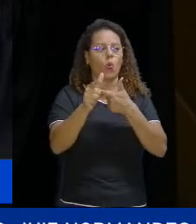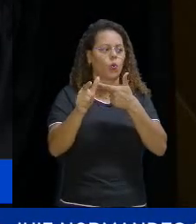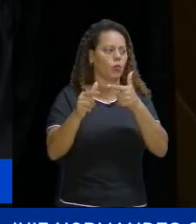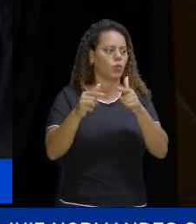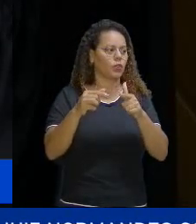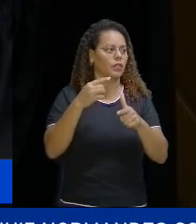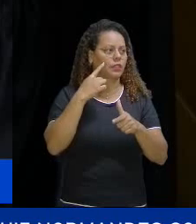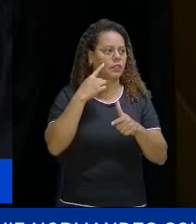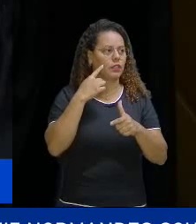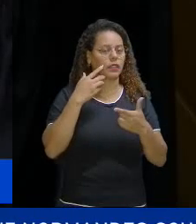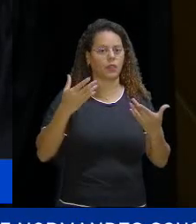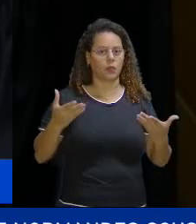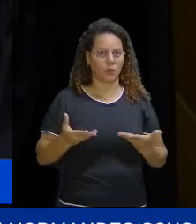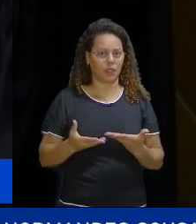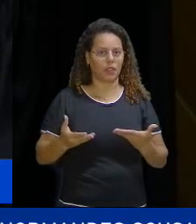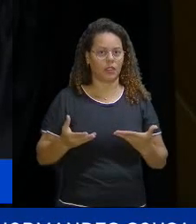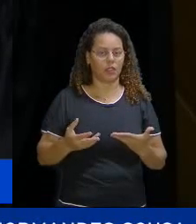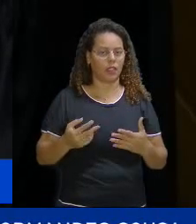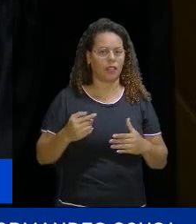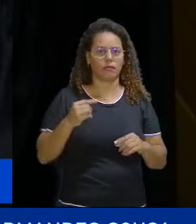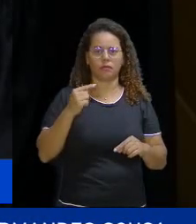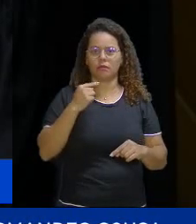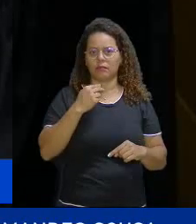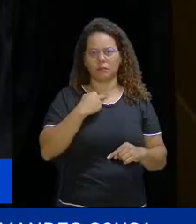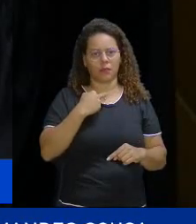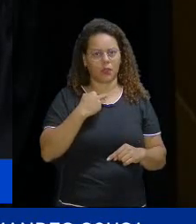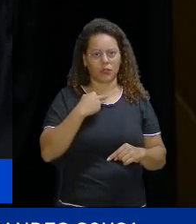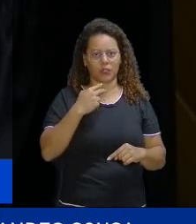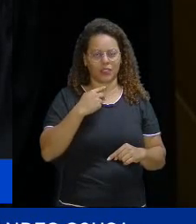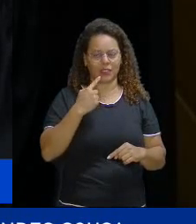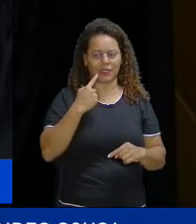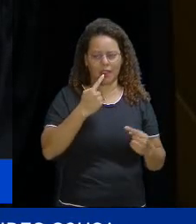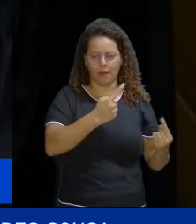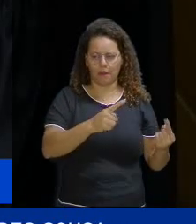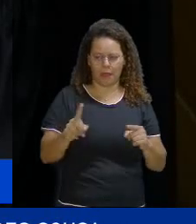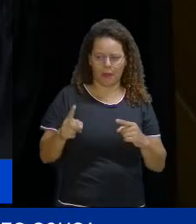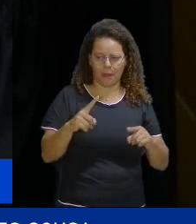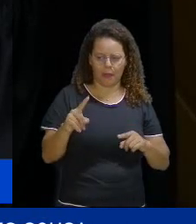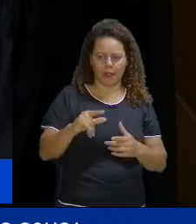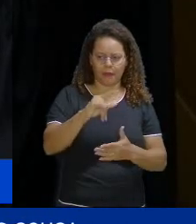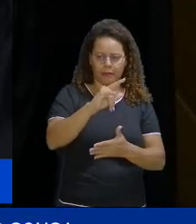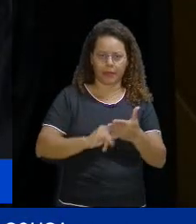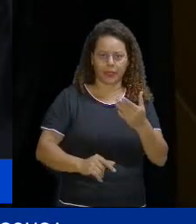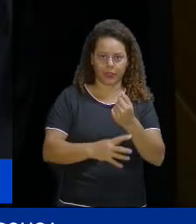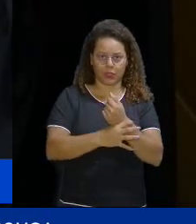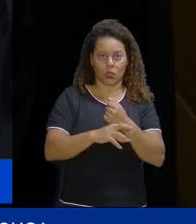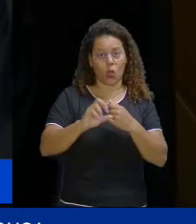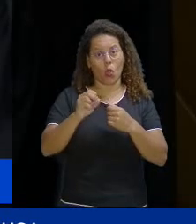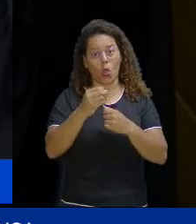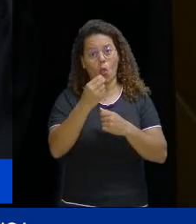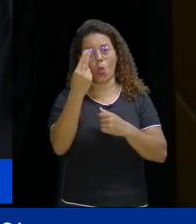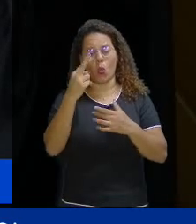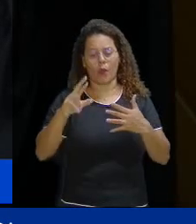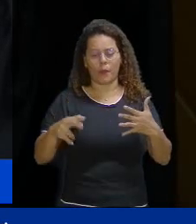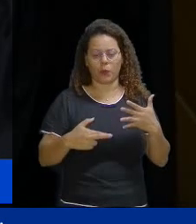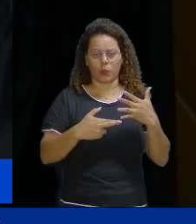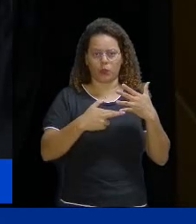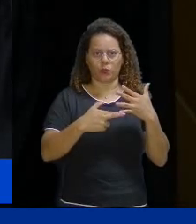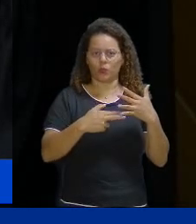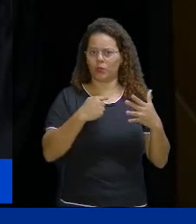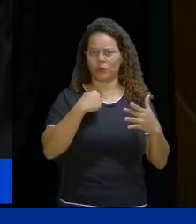interlocutórias, como é o presente caso, não podem ser atacadas por meio de mandados ou recursos em razão de não